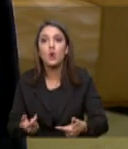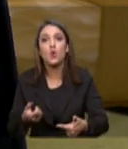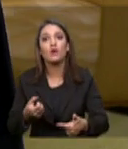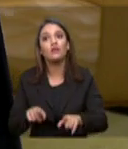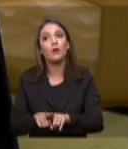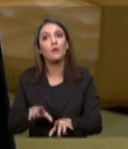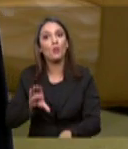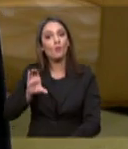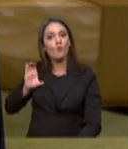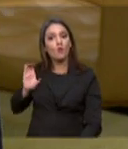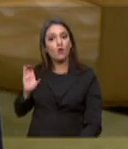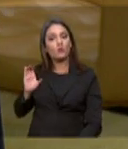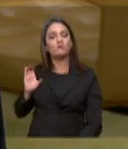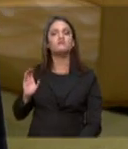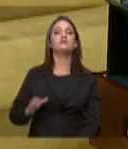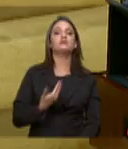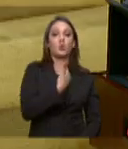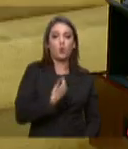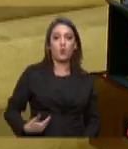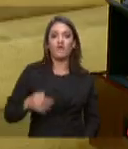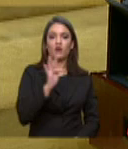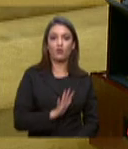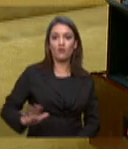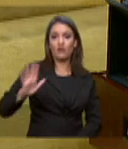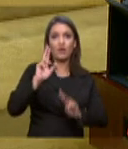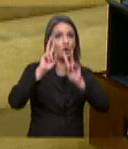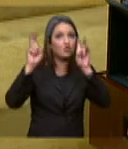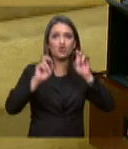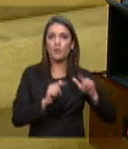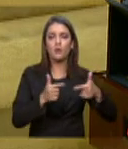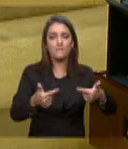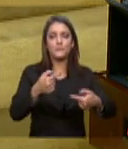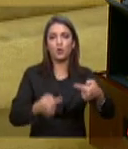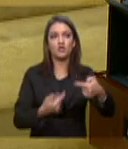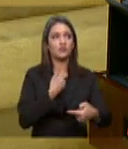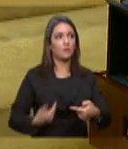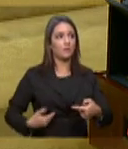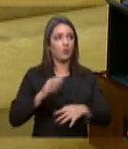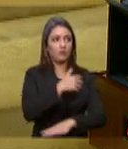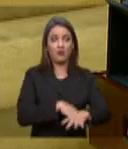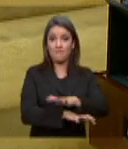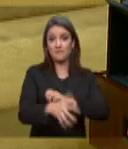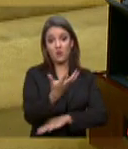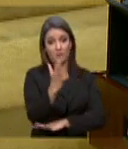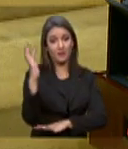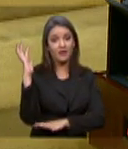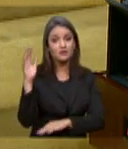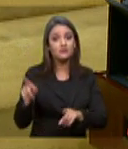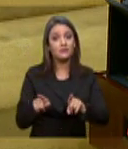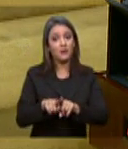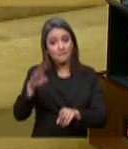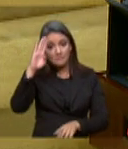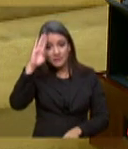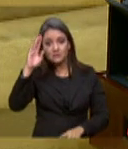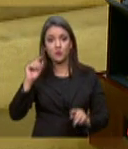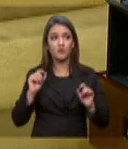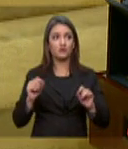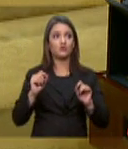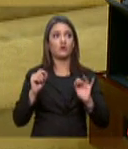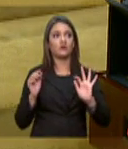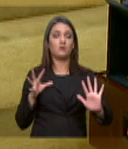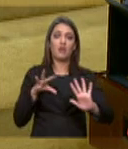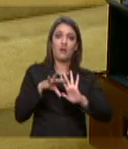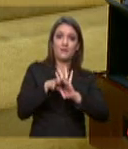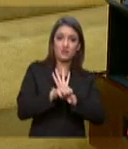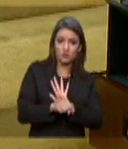Executivo Federal relativas às políticas públicas ambientais e, mais especificamente, a questões específicas da floresta